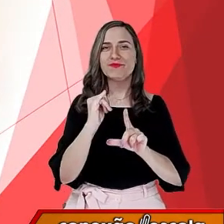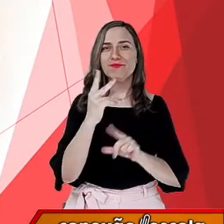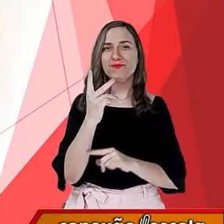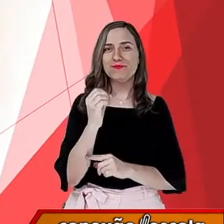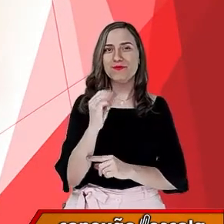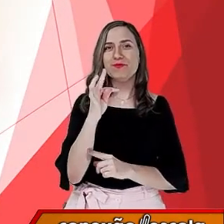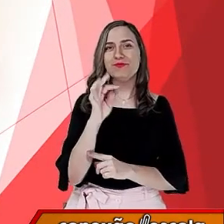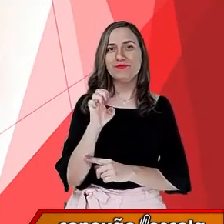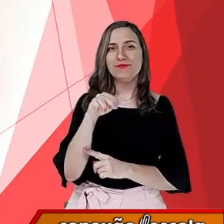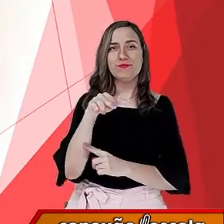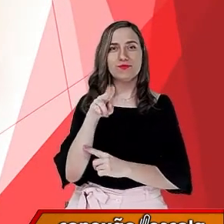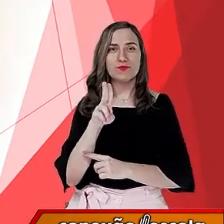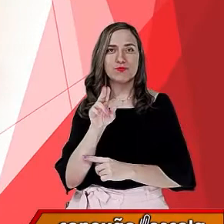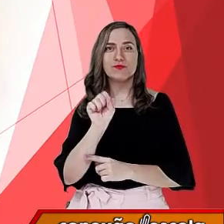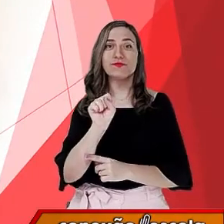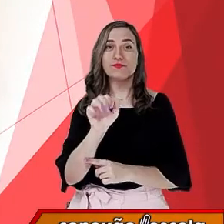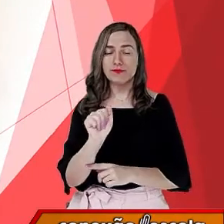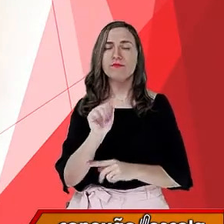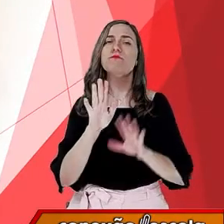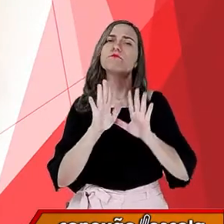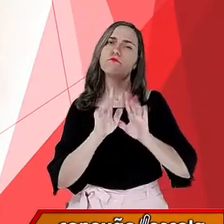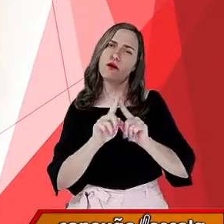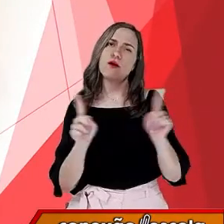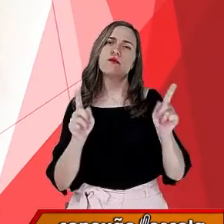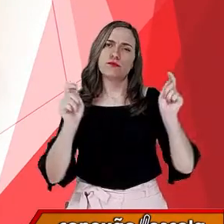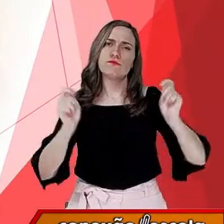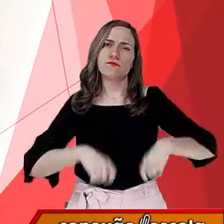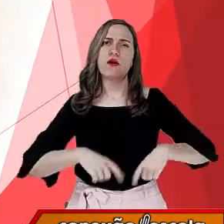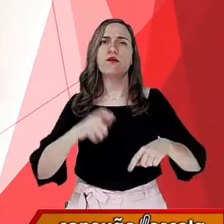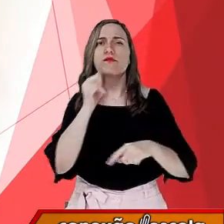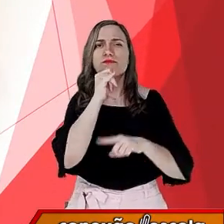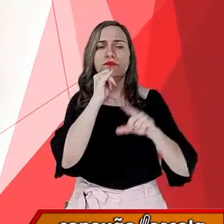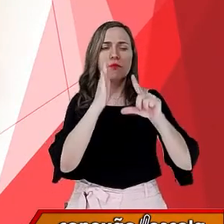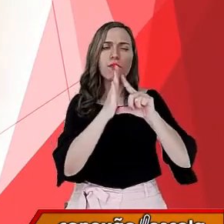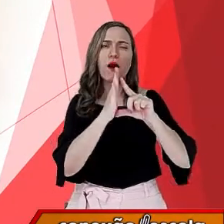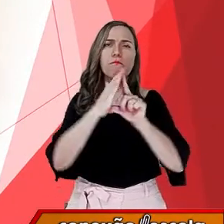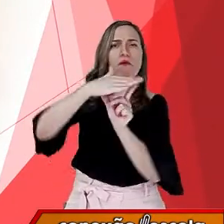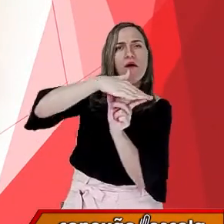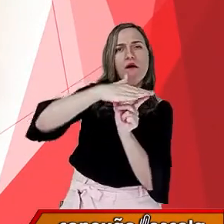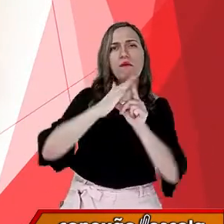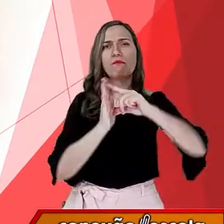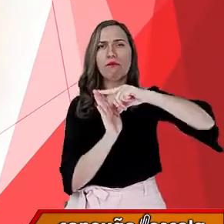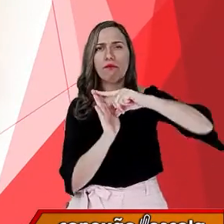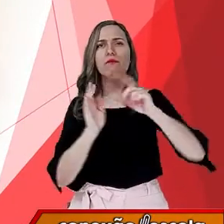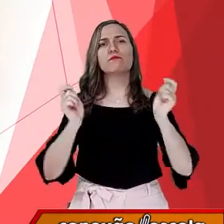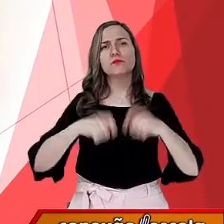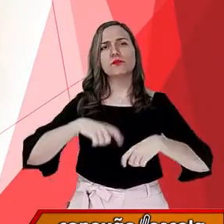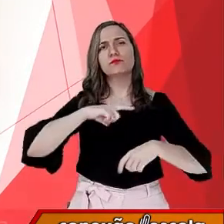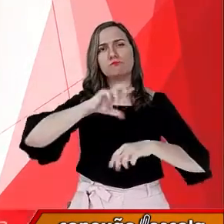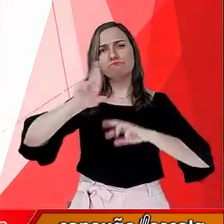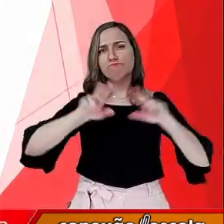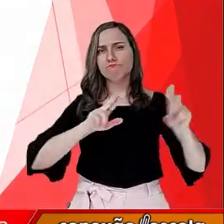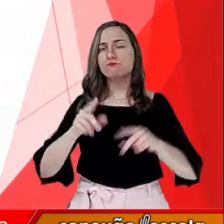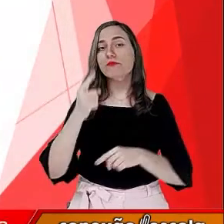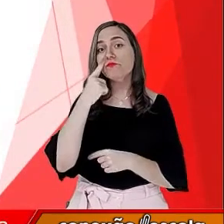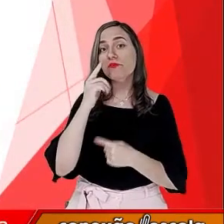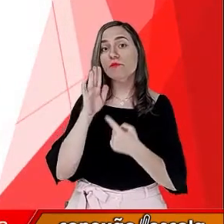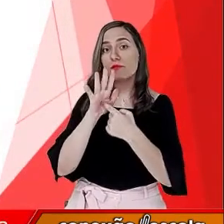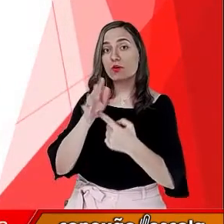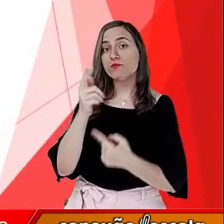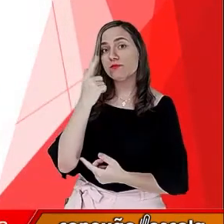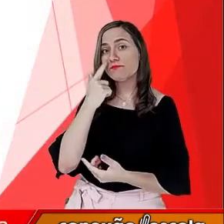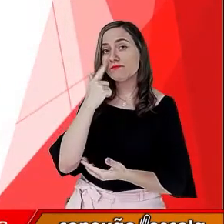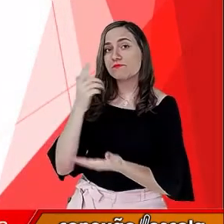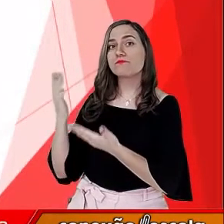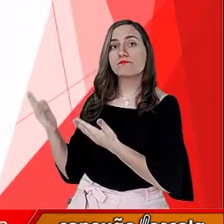que isso pode mudar. Como eu tenho 2 catetos, eu tenho que ter referência a um ângulo. Nesta imagem, eu